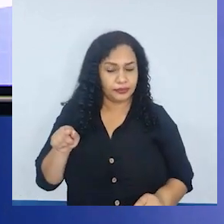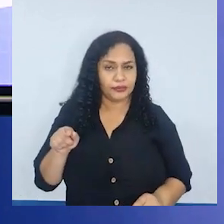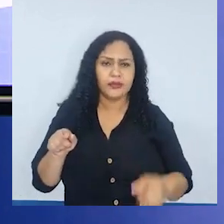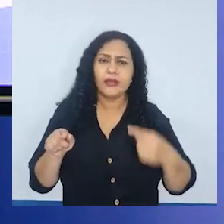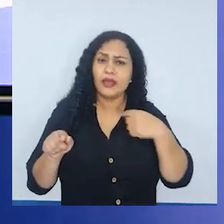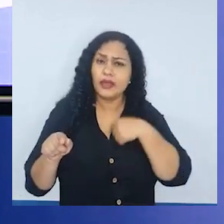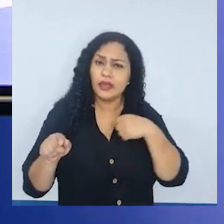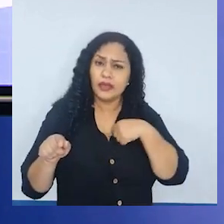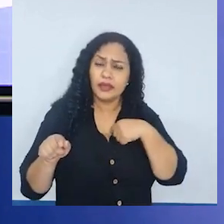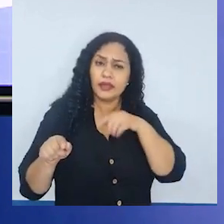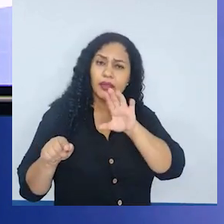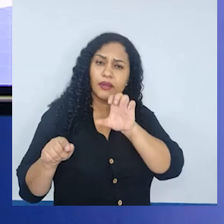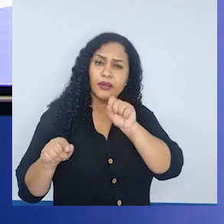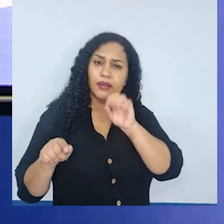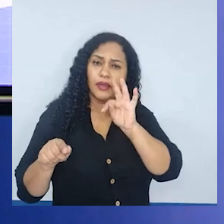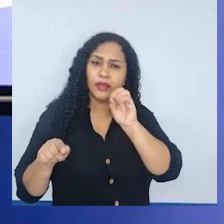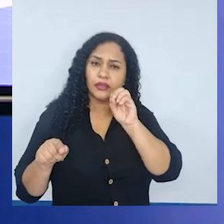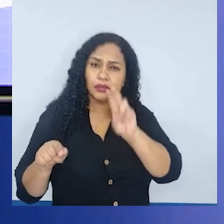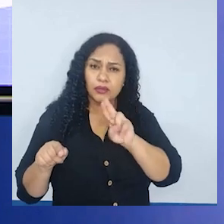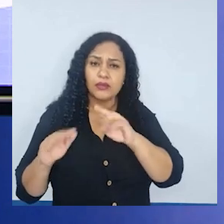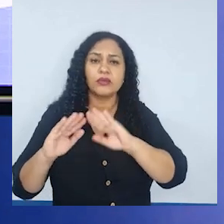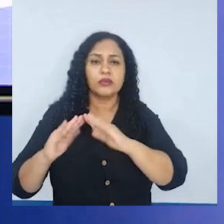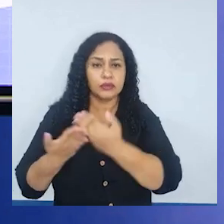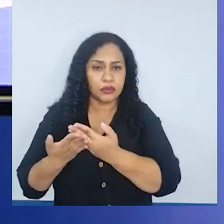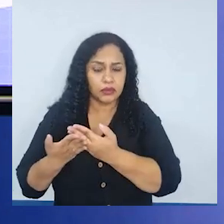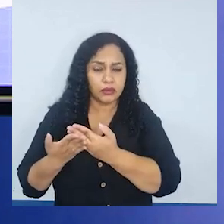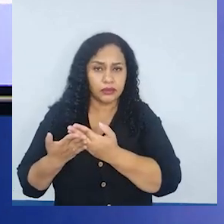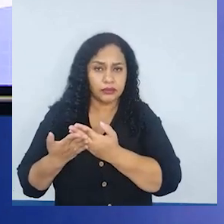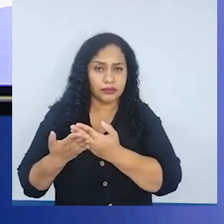Presente. Eu estou na escola.